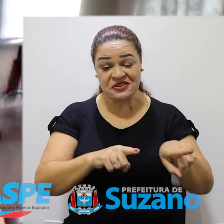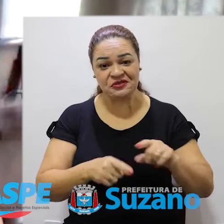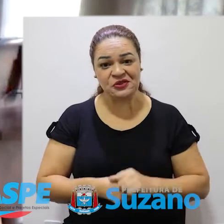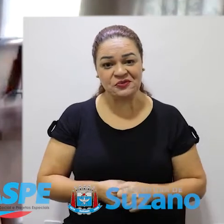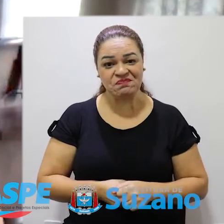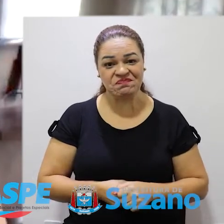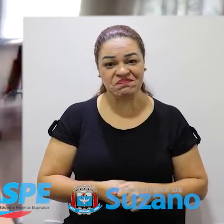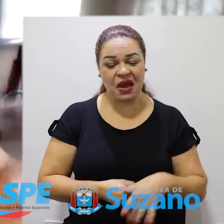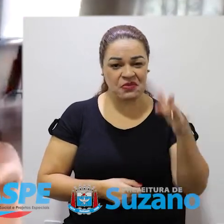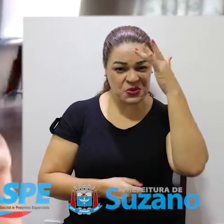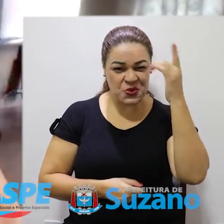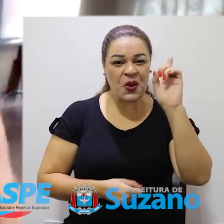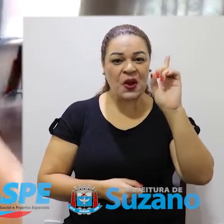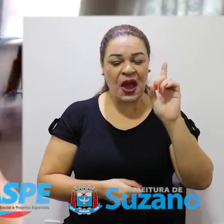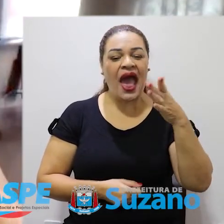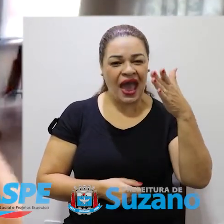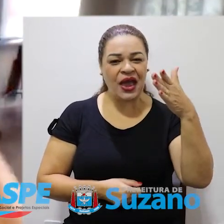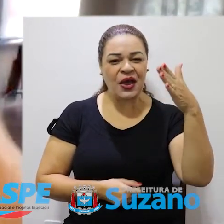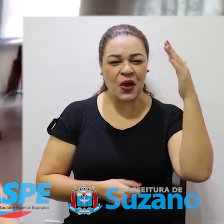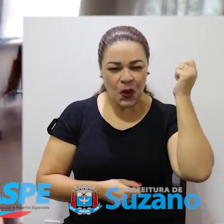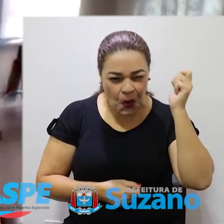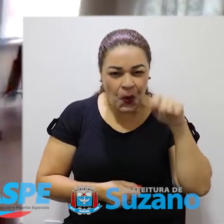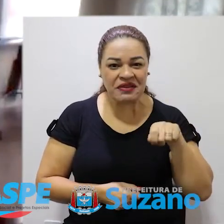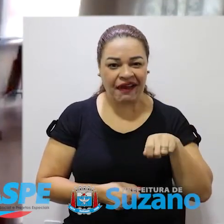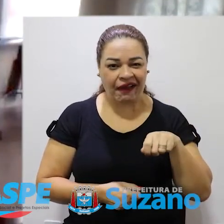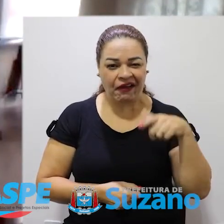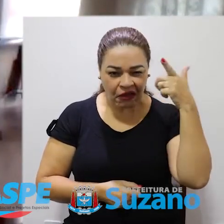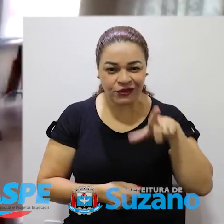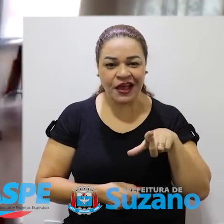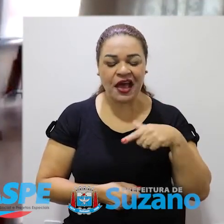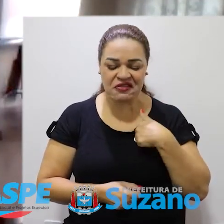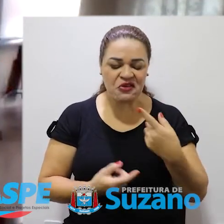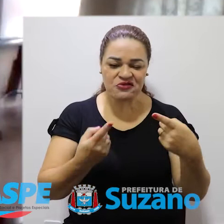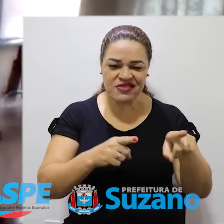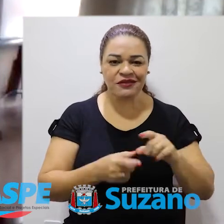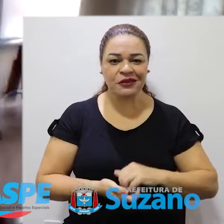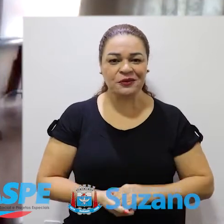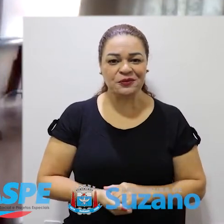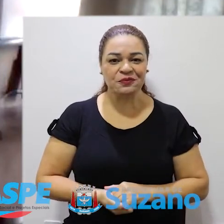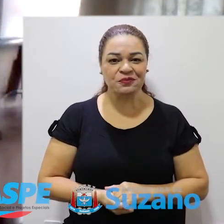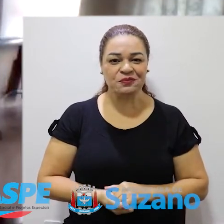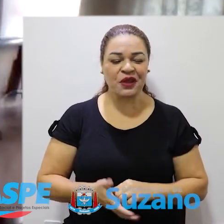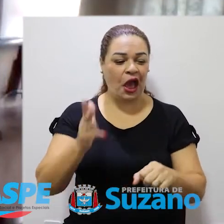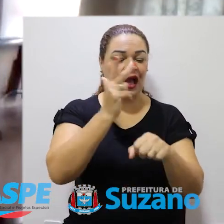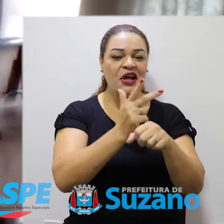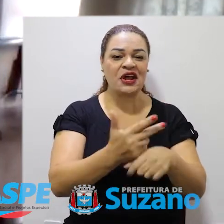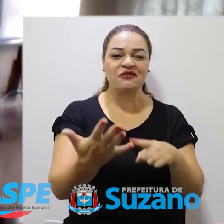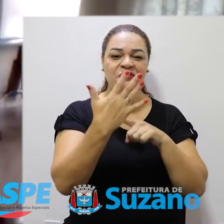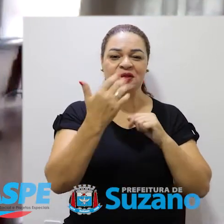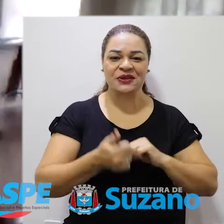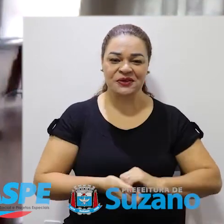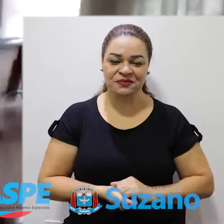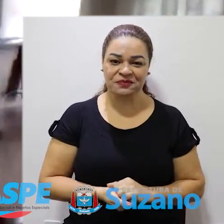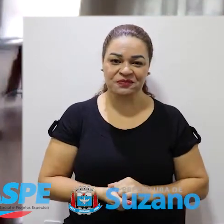fazer isso, grava um vídeo, me mostra que eu faço um desafio. Um desafio se ela faz isso, e se ela